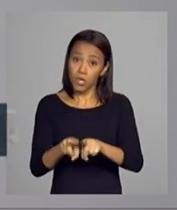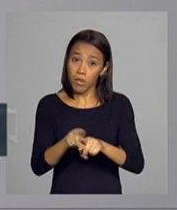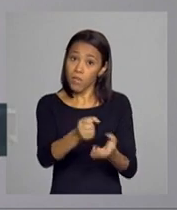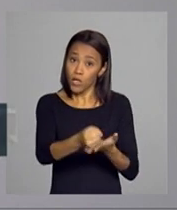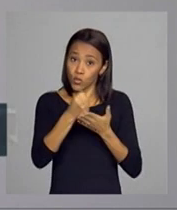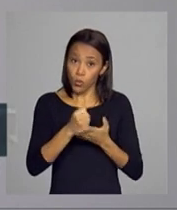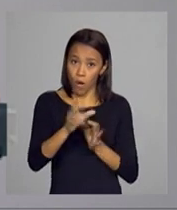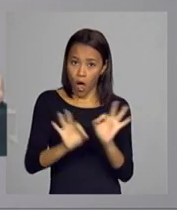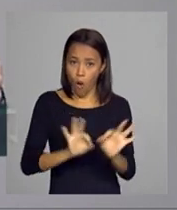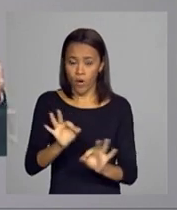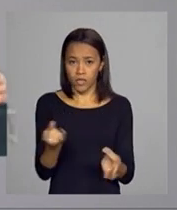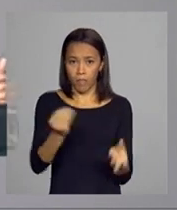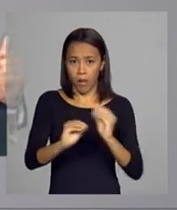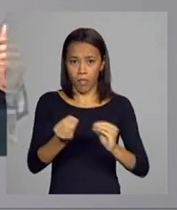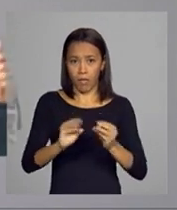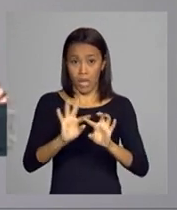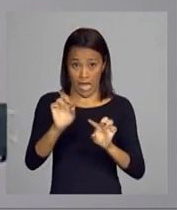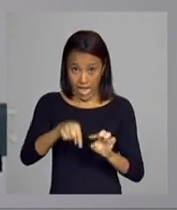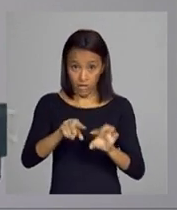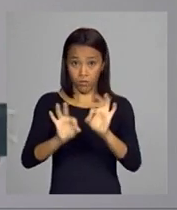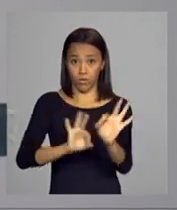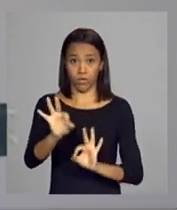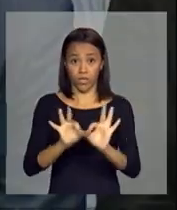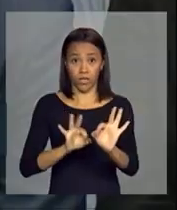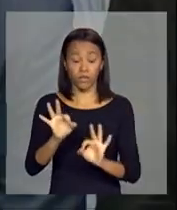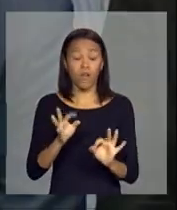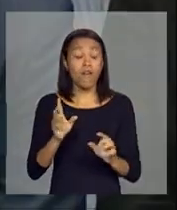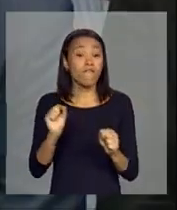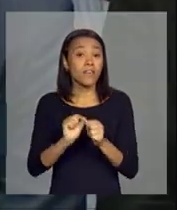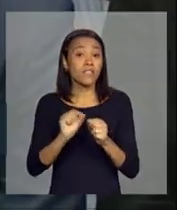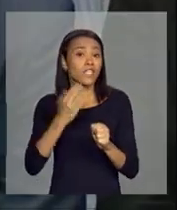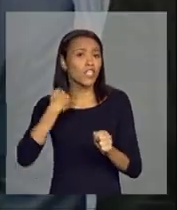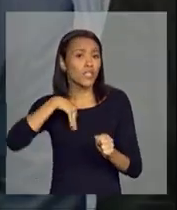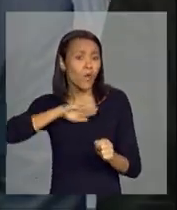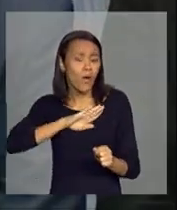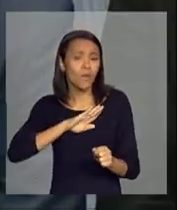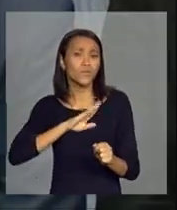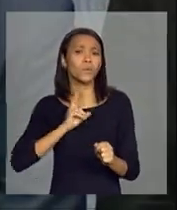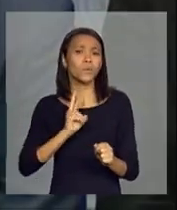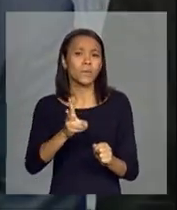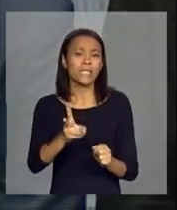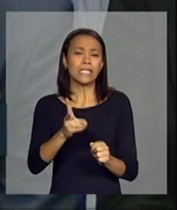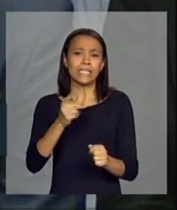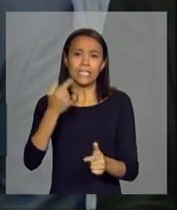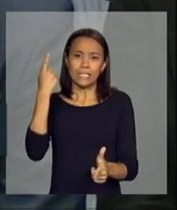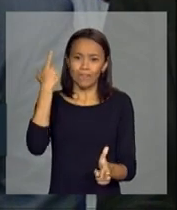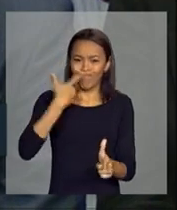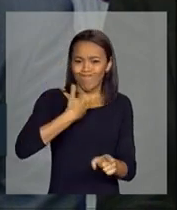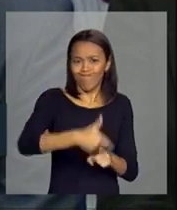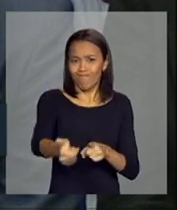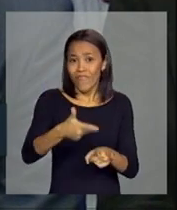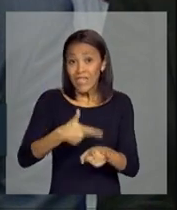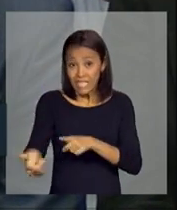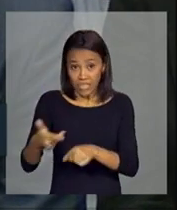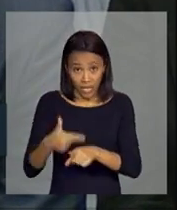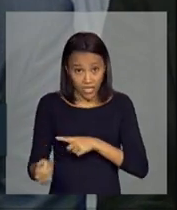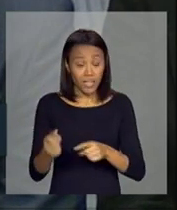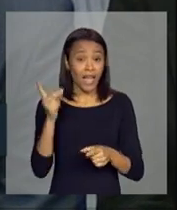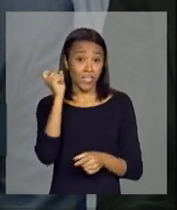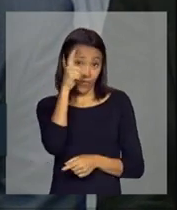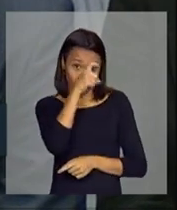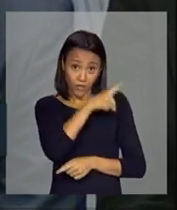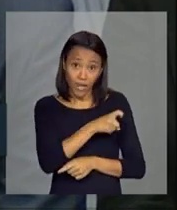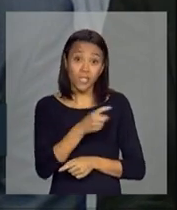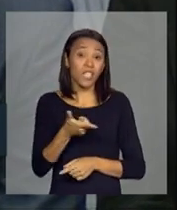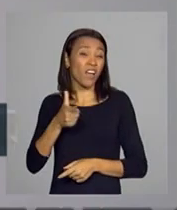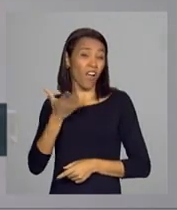projeto, e fazer com que nós quebrássemos efetivamente o gargalo do acesso à educação superior